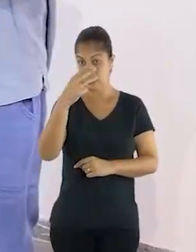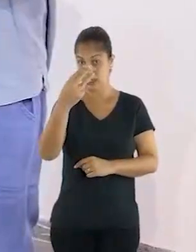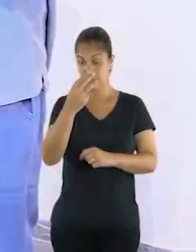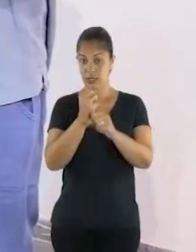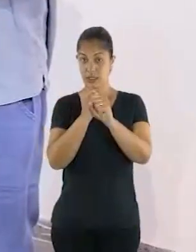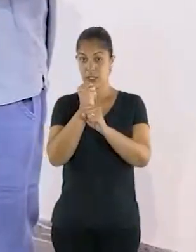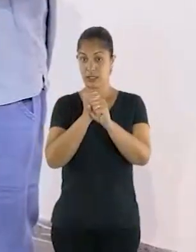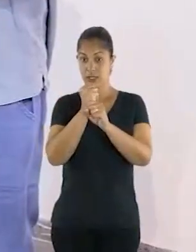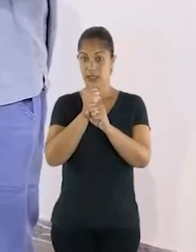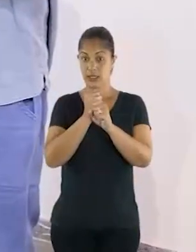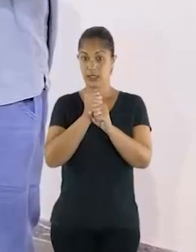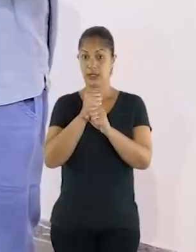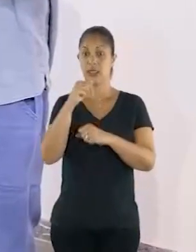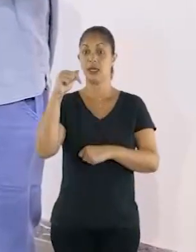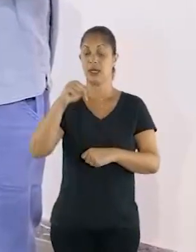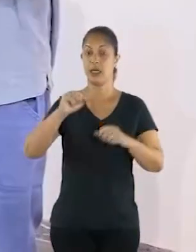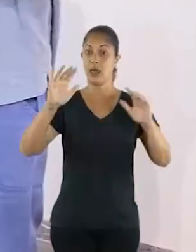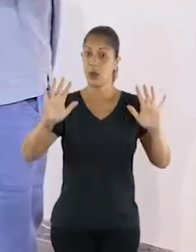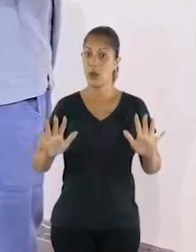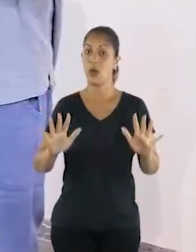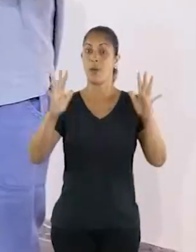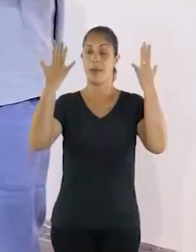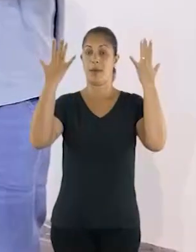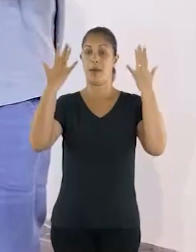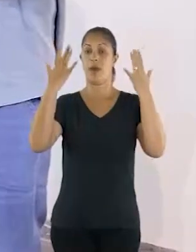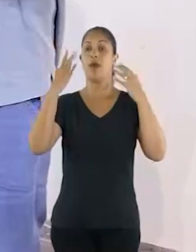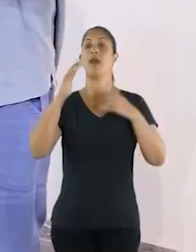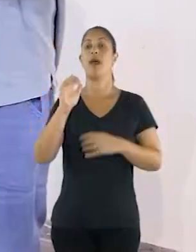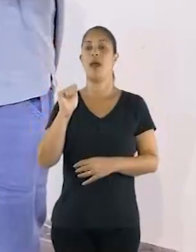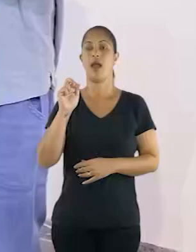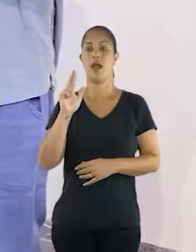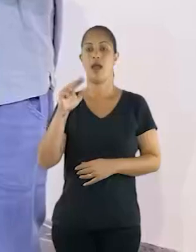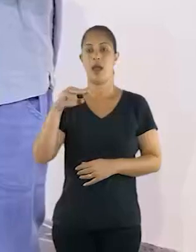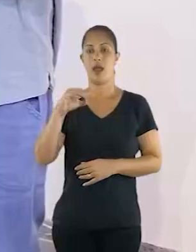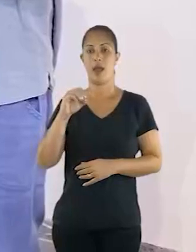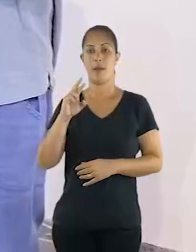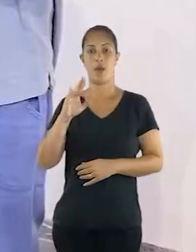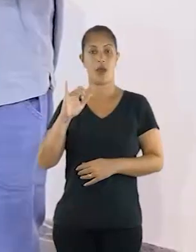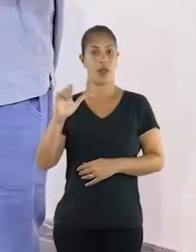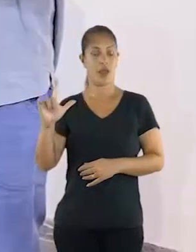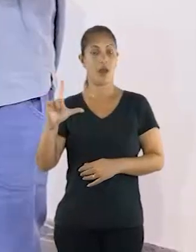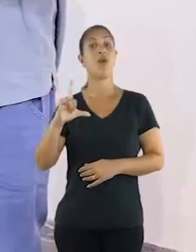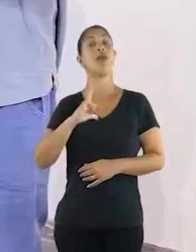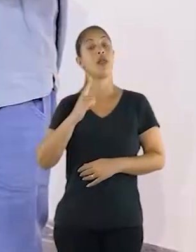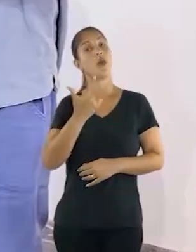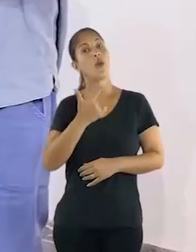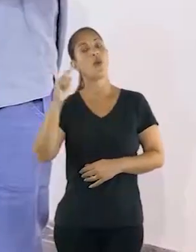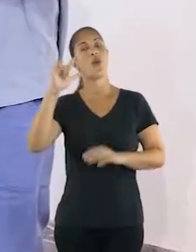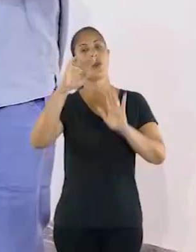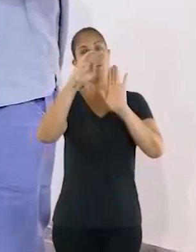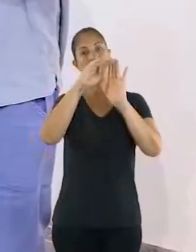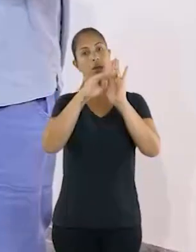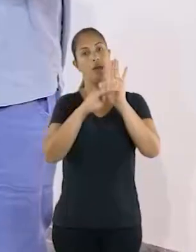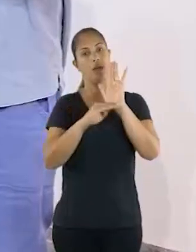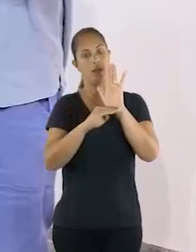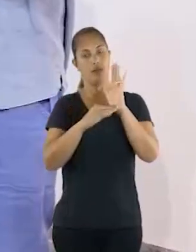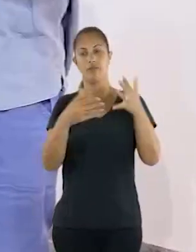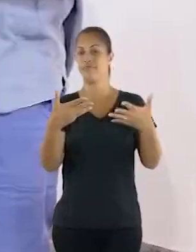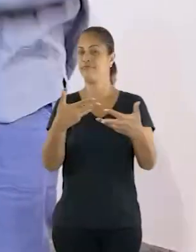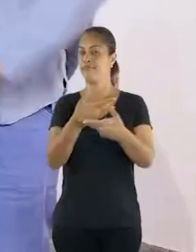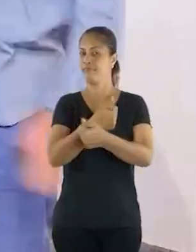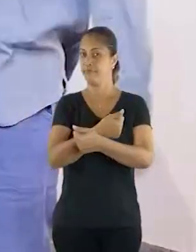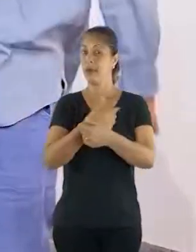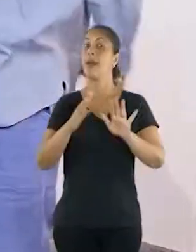anos quando se comemoram os 53 anos do Armorial, a gente também tem uma outra programação